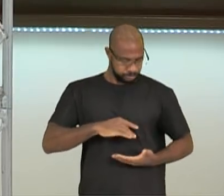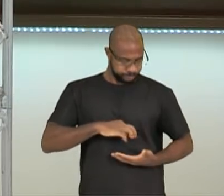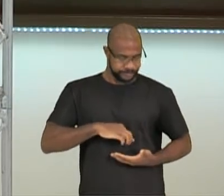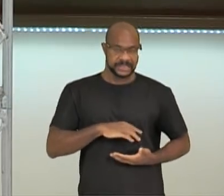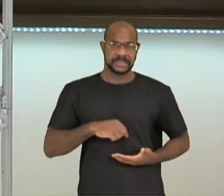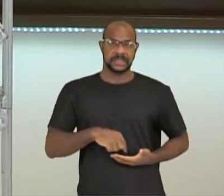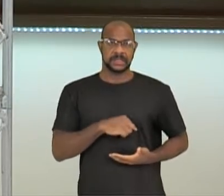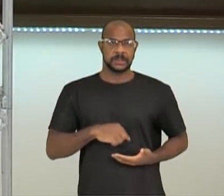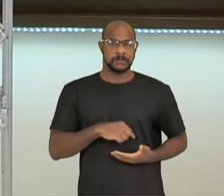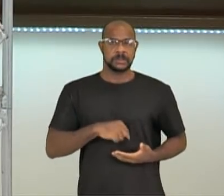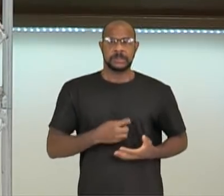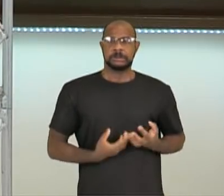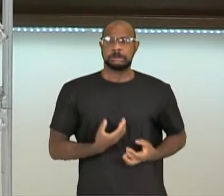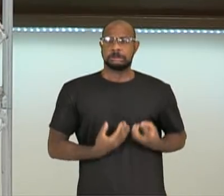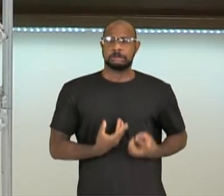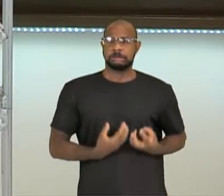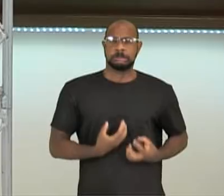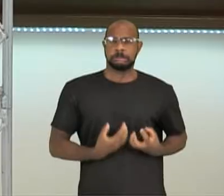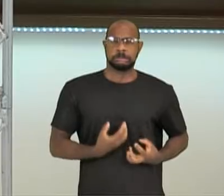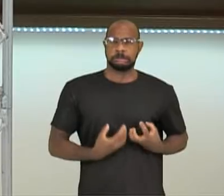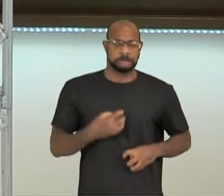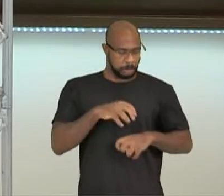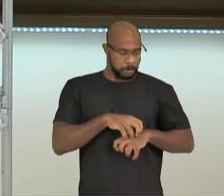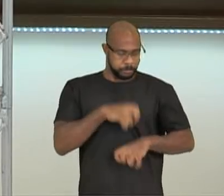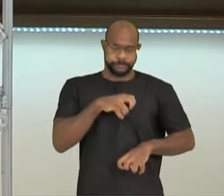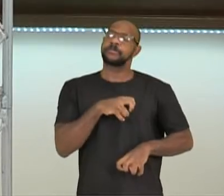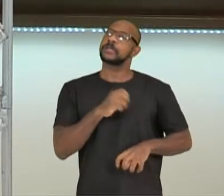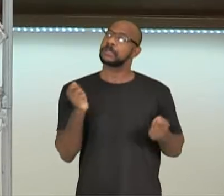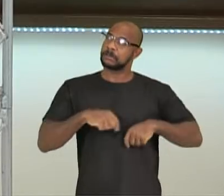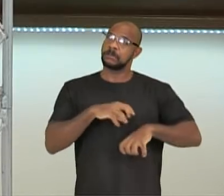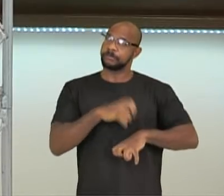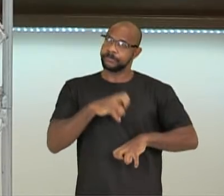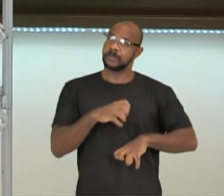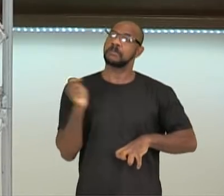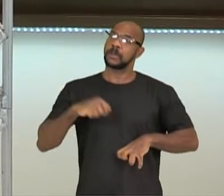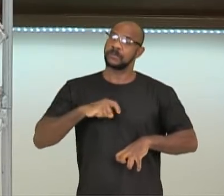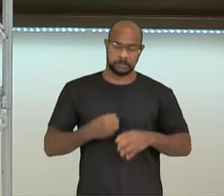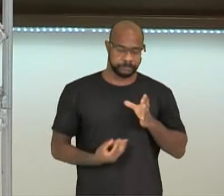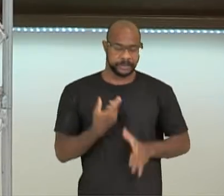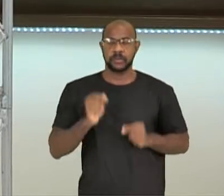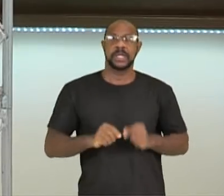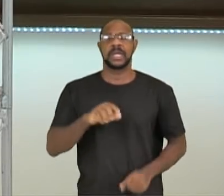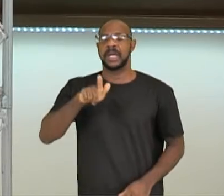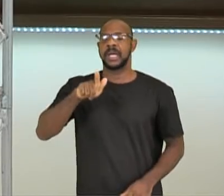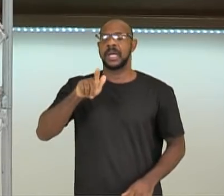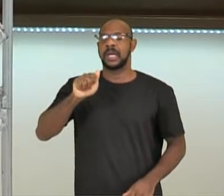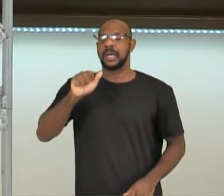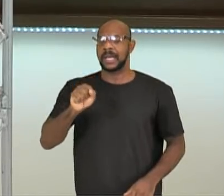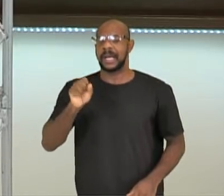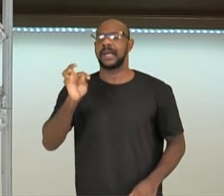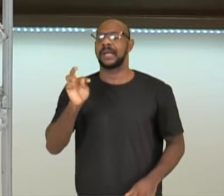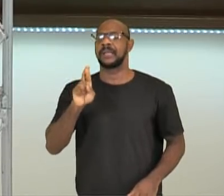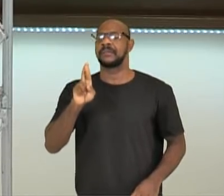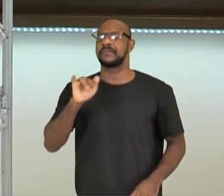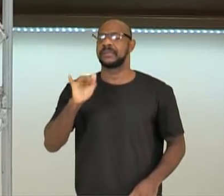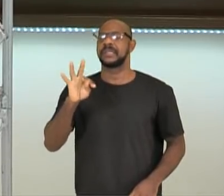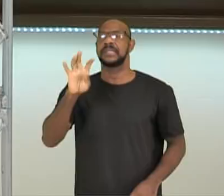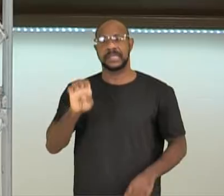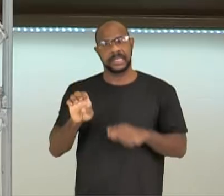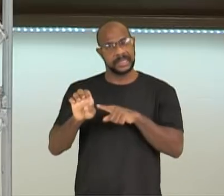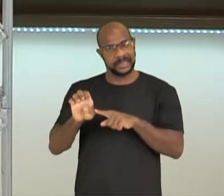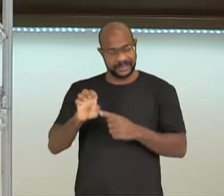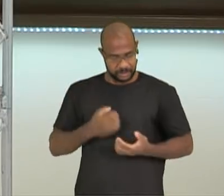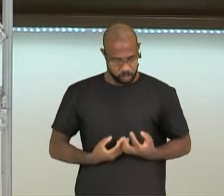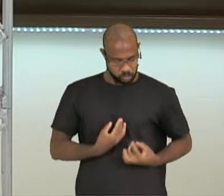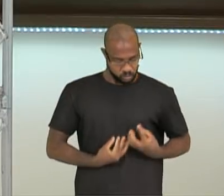paredes podem ir queimando, inflamando, né? E aí a pessoa pode ter uma gastrite por conta do estresse. Então é importante,